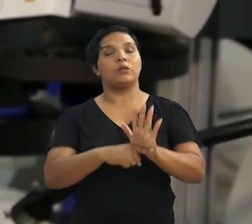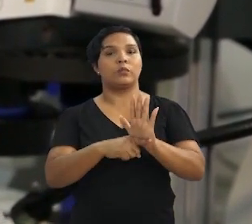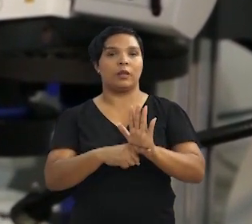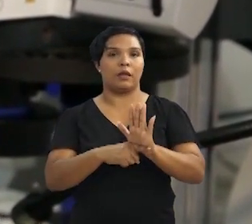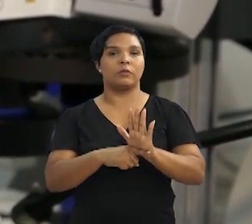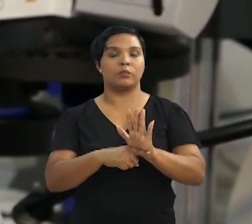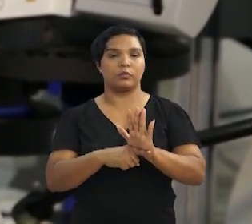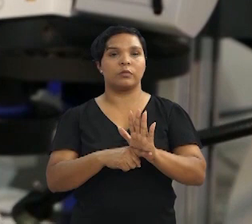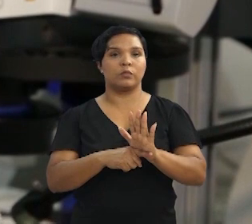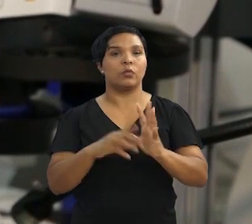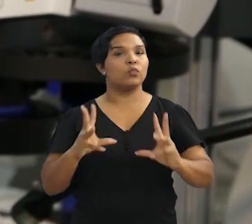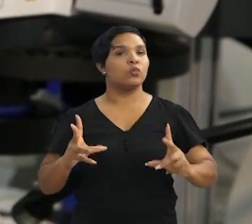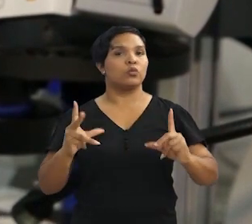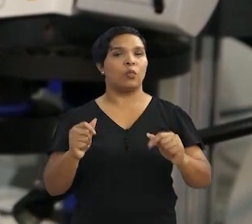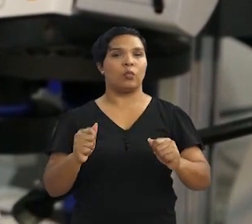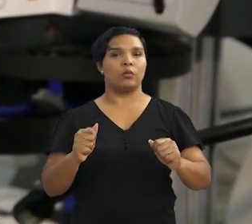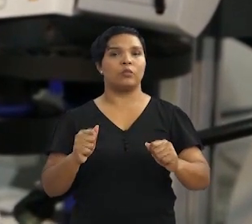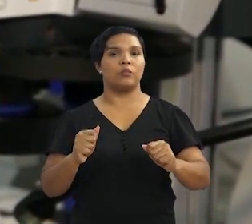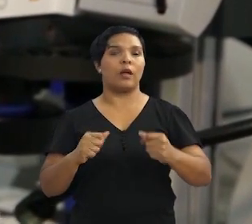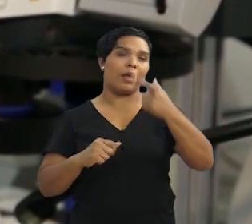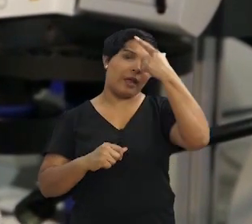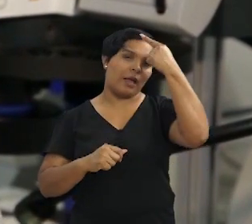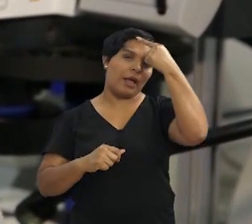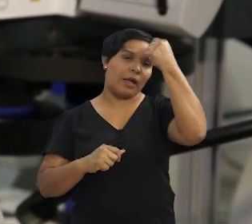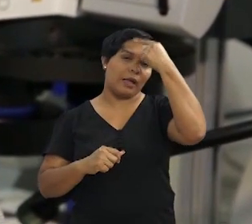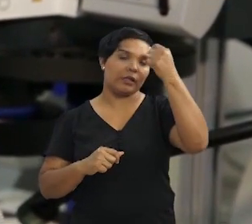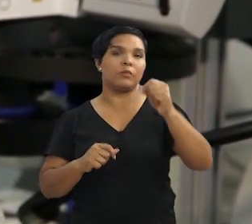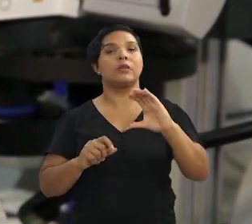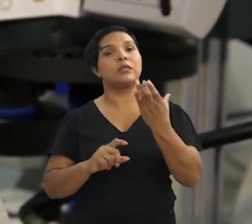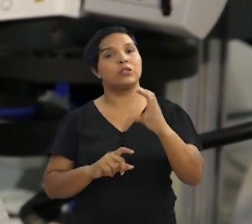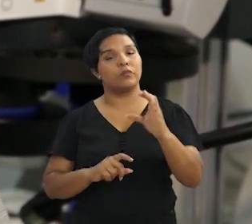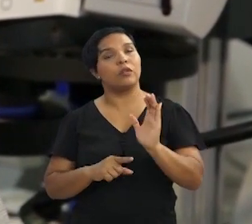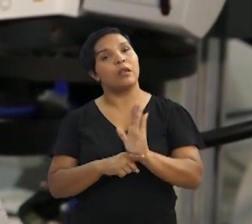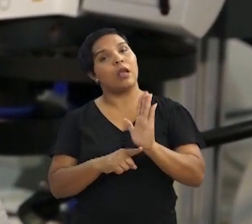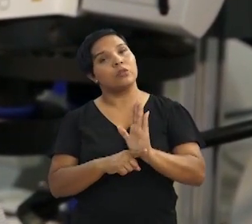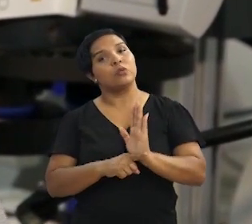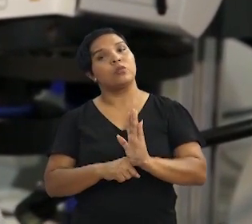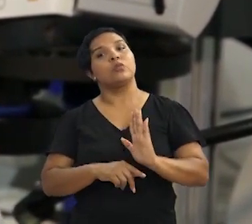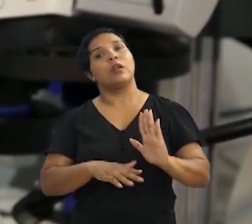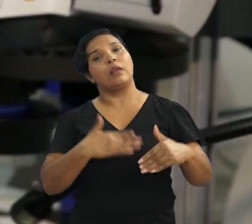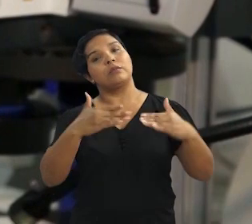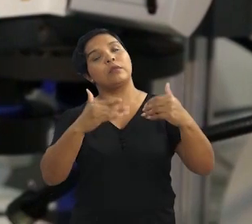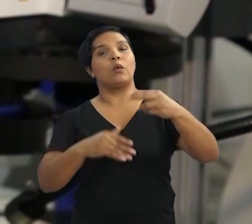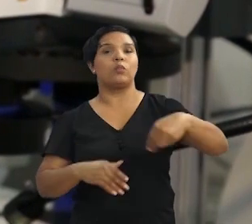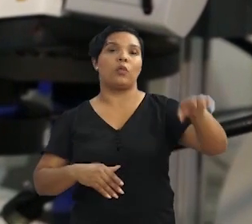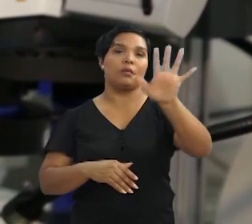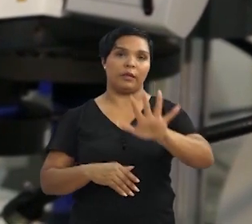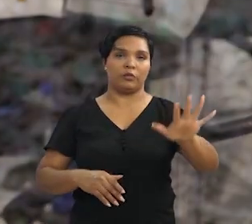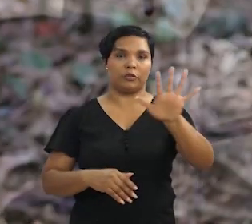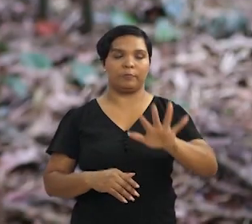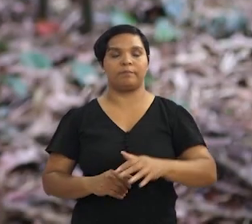contribuído com todo o arcabouço acadêmico e científico que a geologia vem construindo no